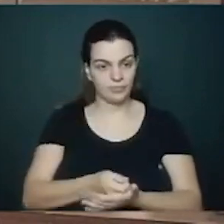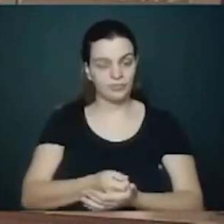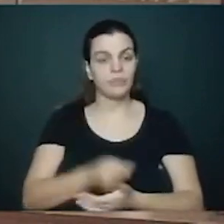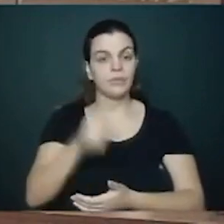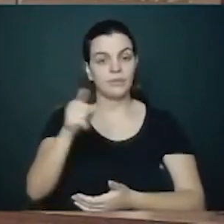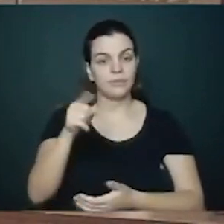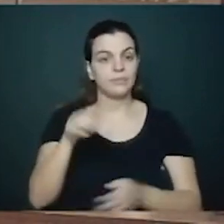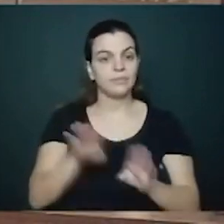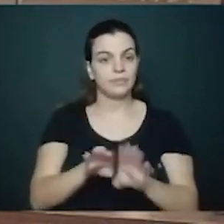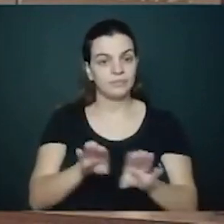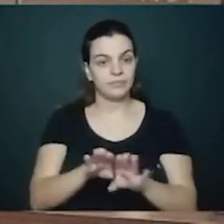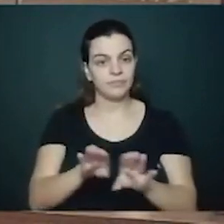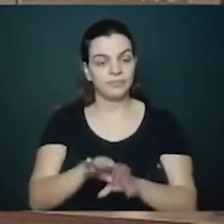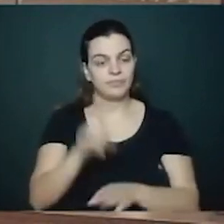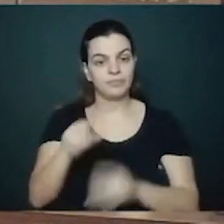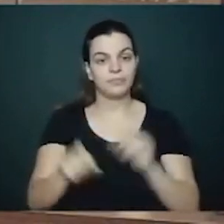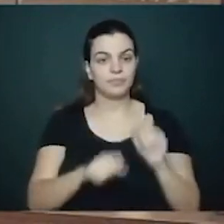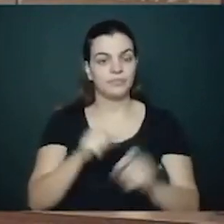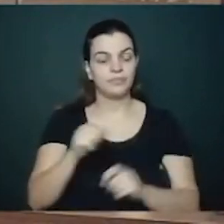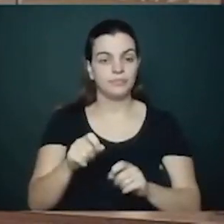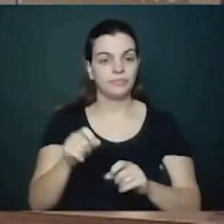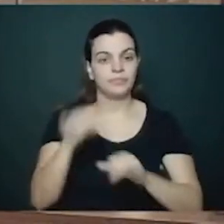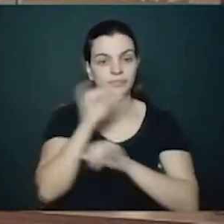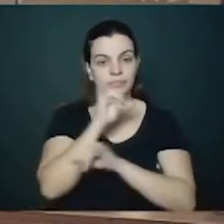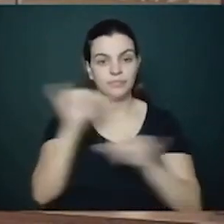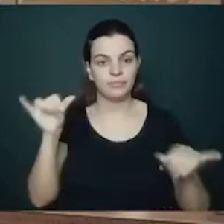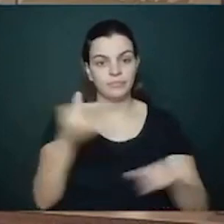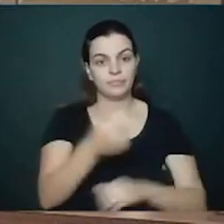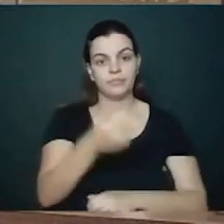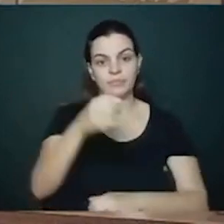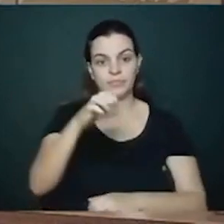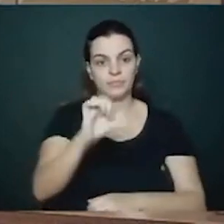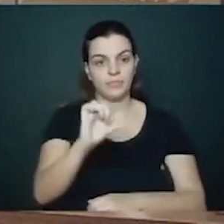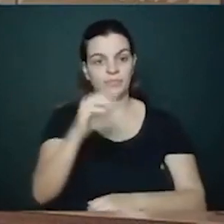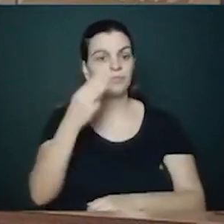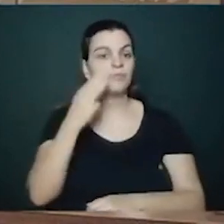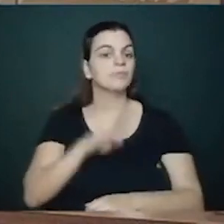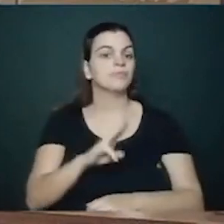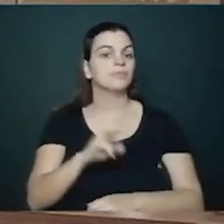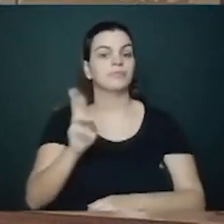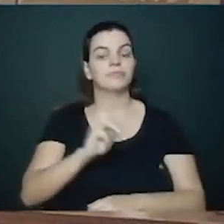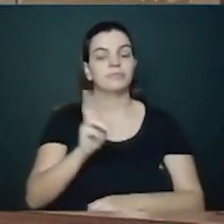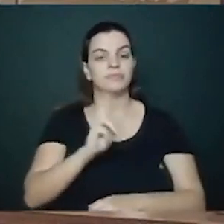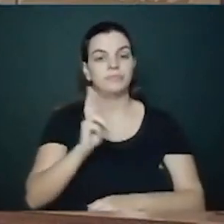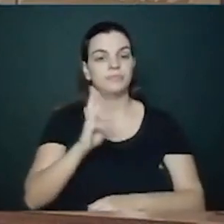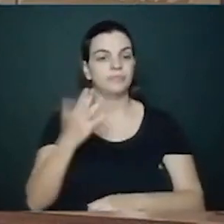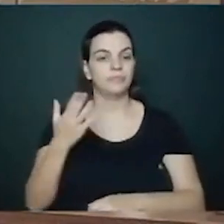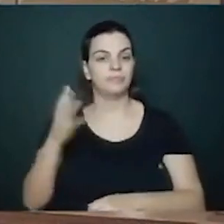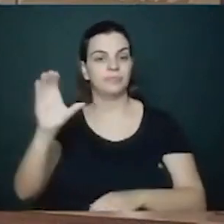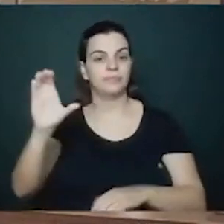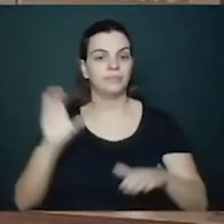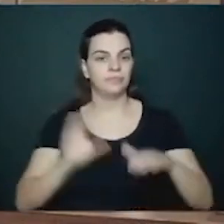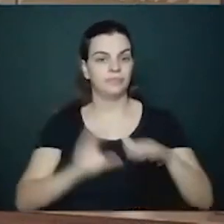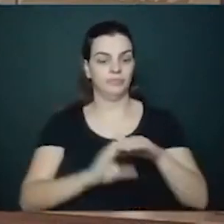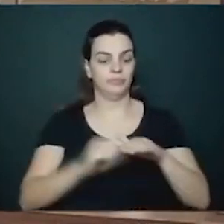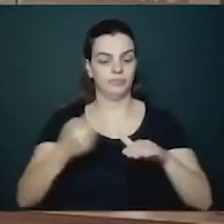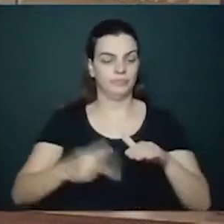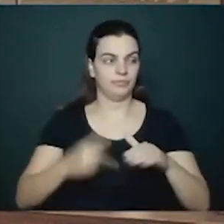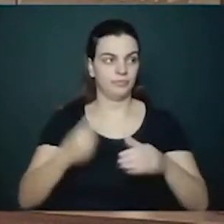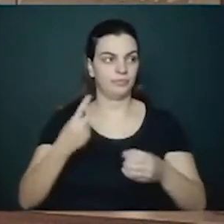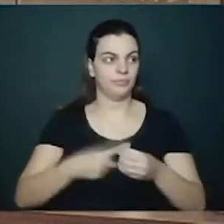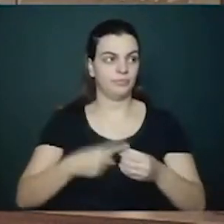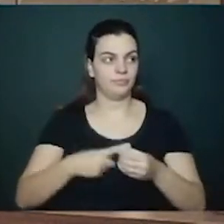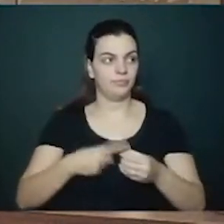de R$ 29 milhões de reais para a infraestrutura da nossa cidade, e principalmente para o asfalto